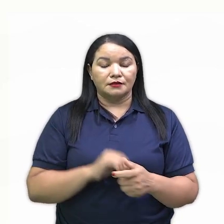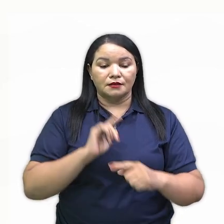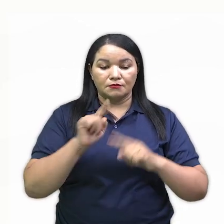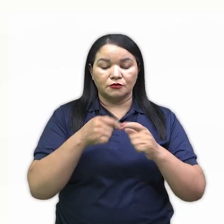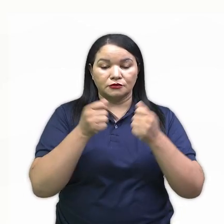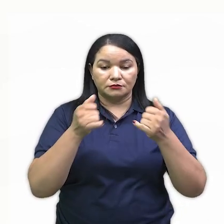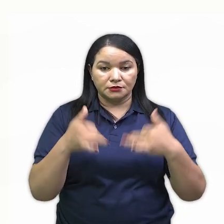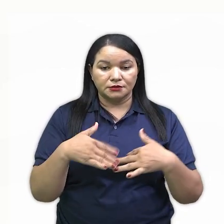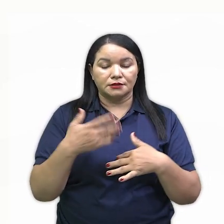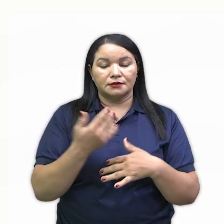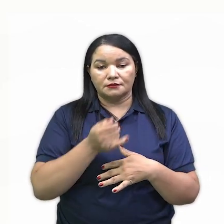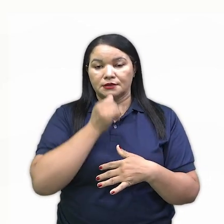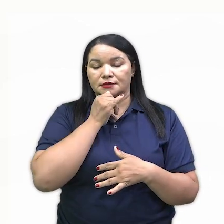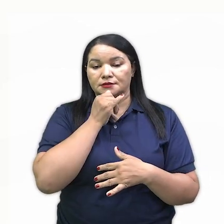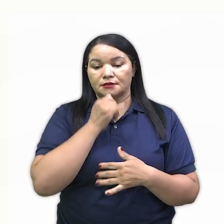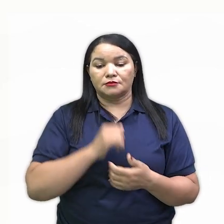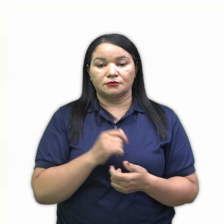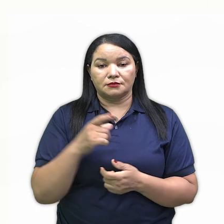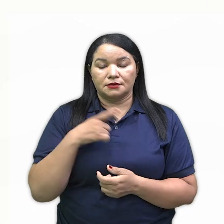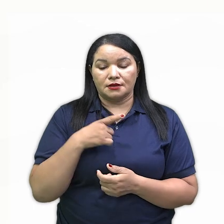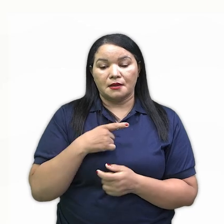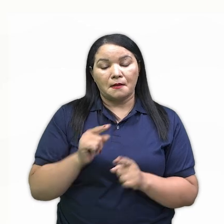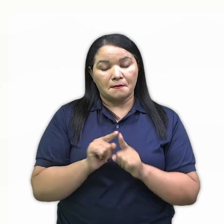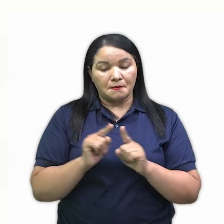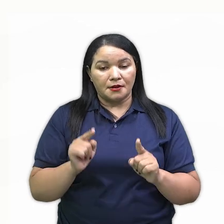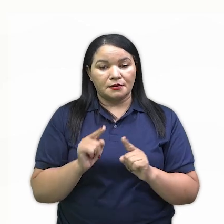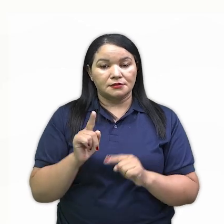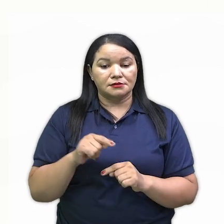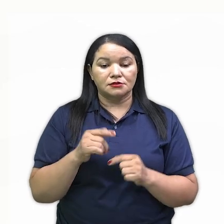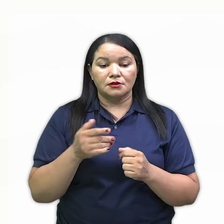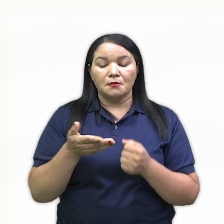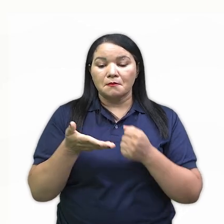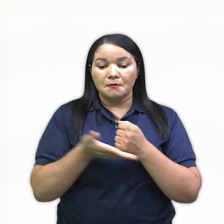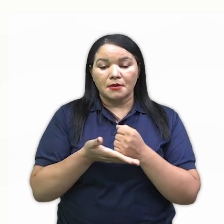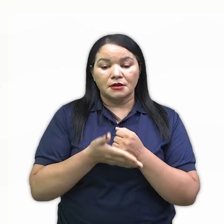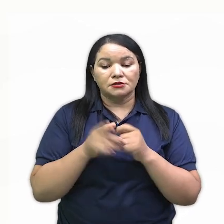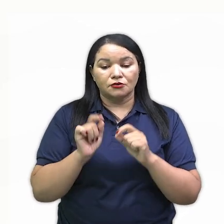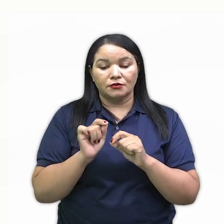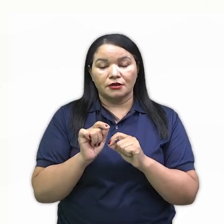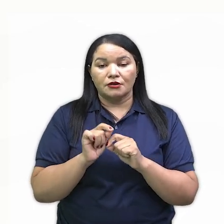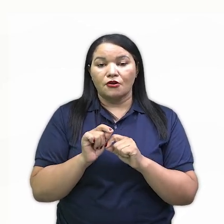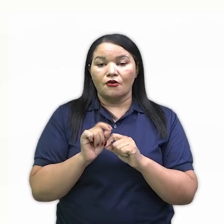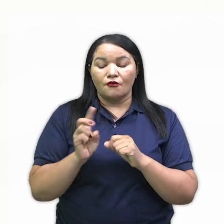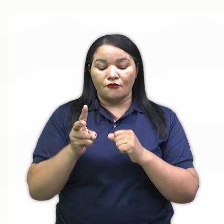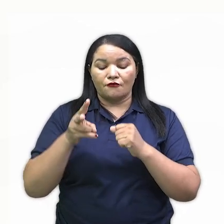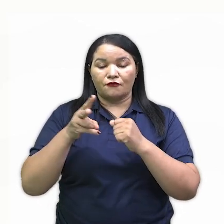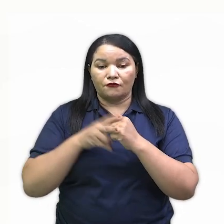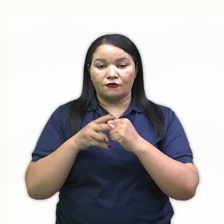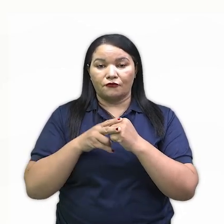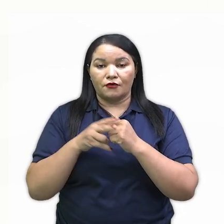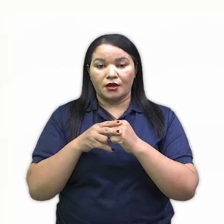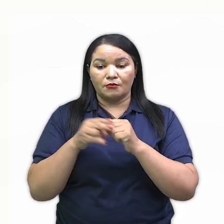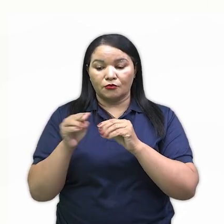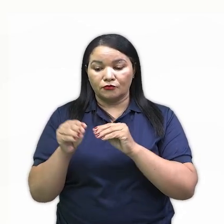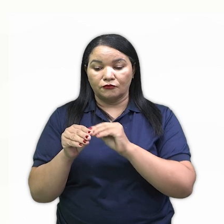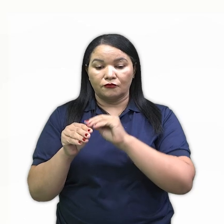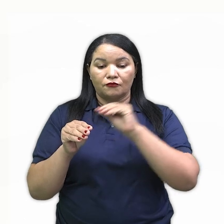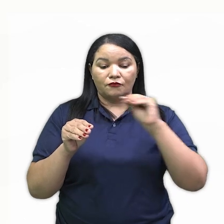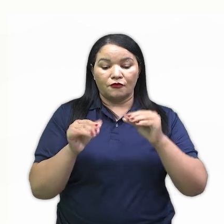mais claro. Mas basicamente aqui o verbo to be vai para frente da